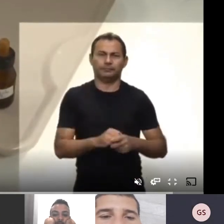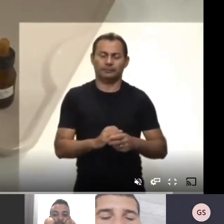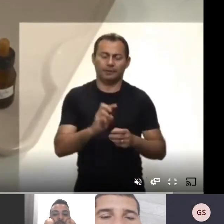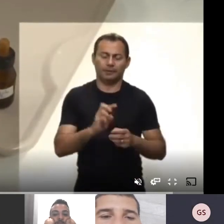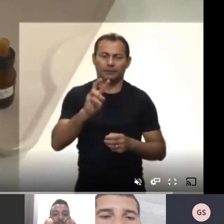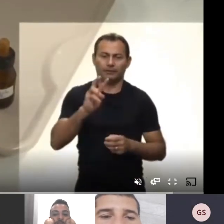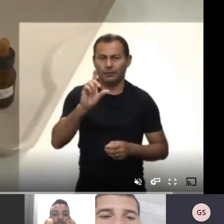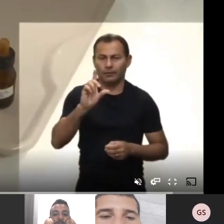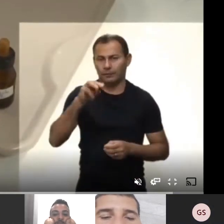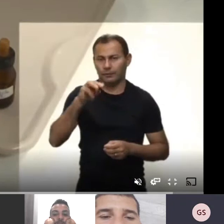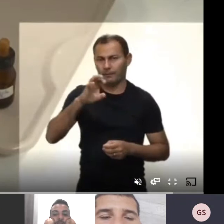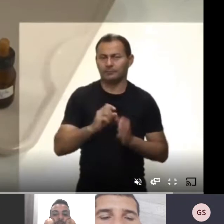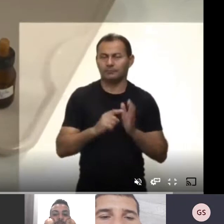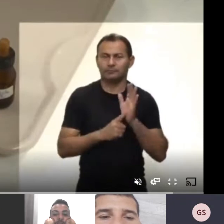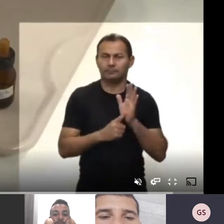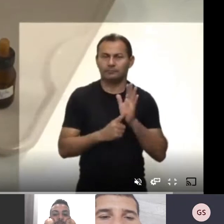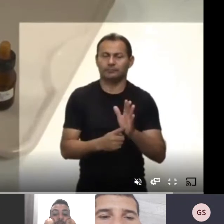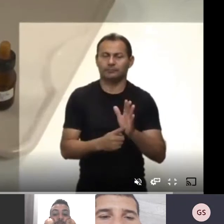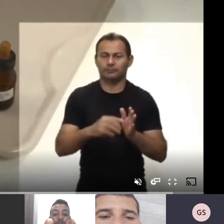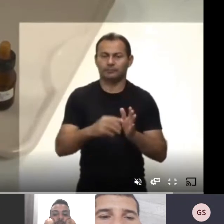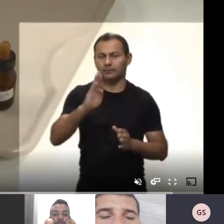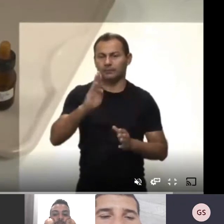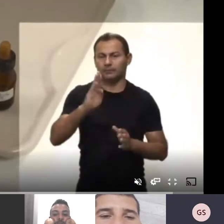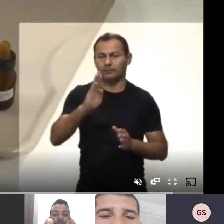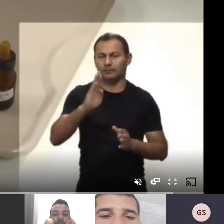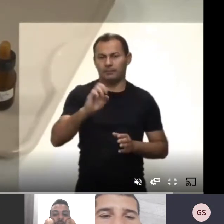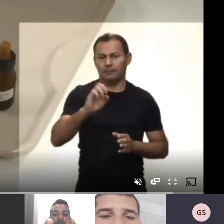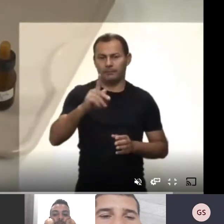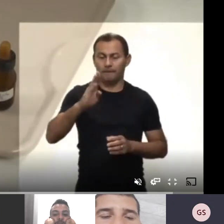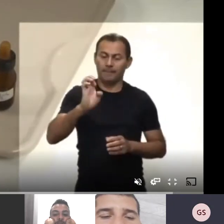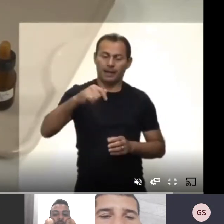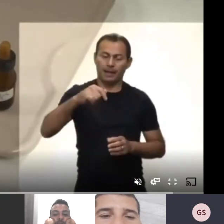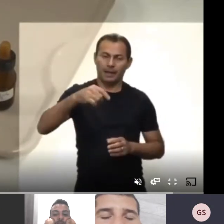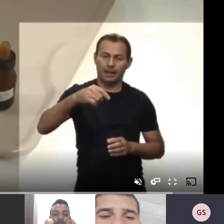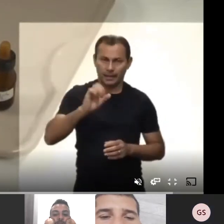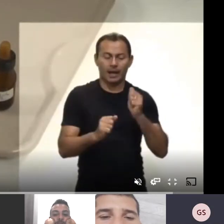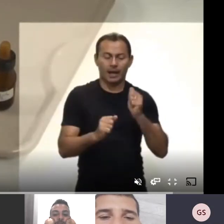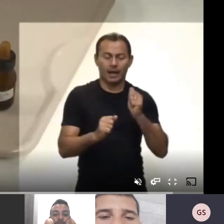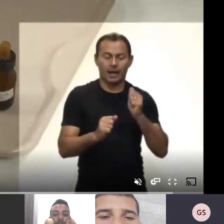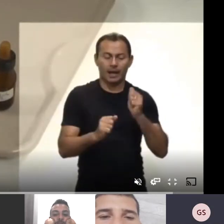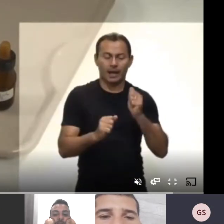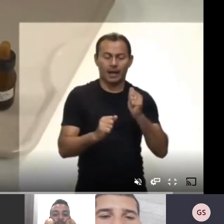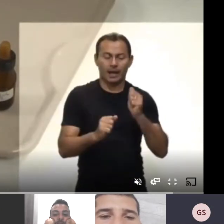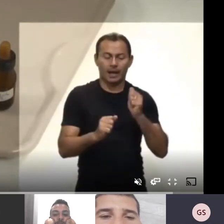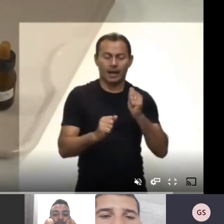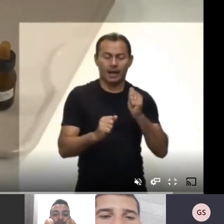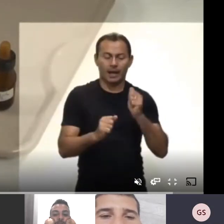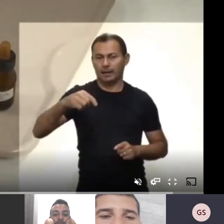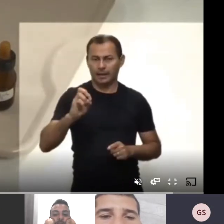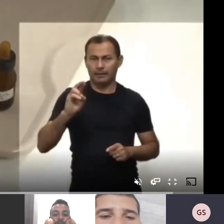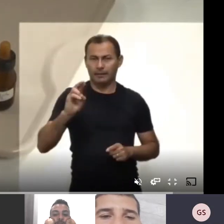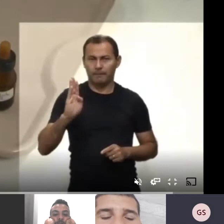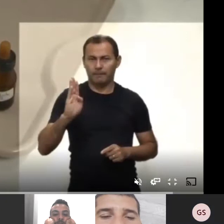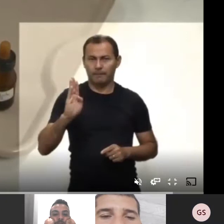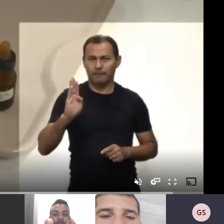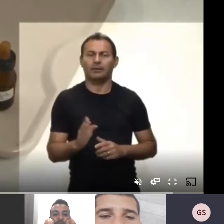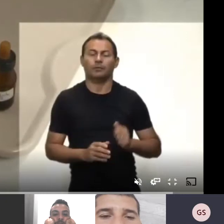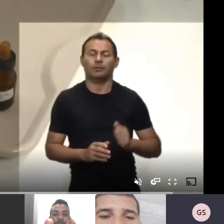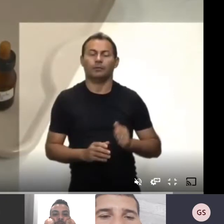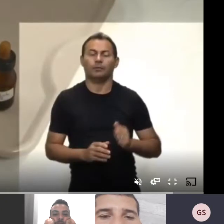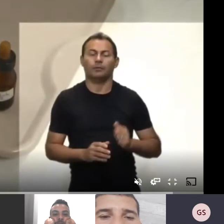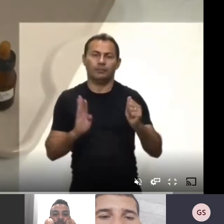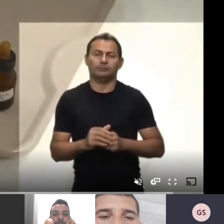Coloquei 10 ml dessa água destilada no becker A e agora eu vou fazer a mesma coisa